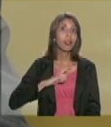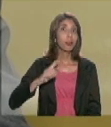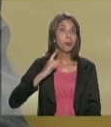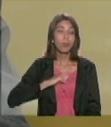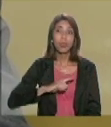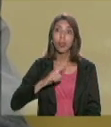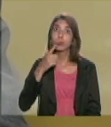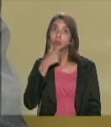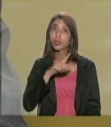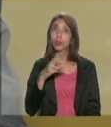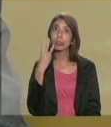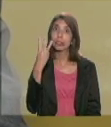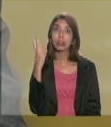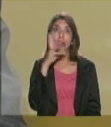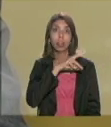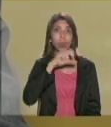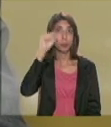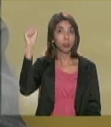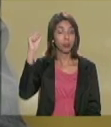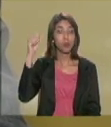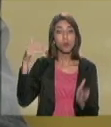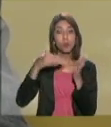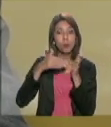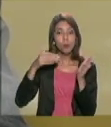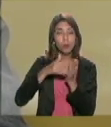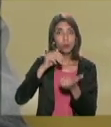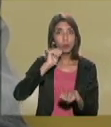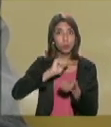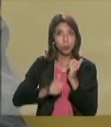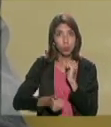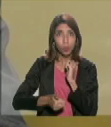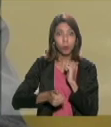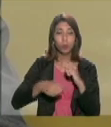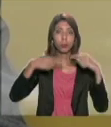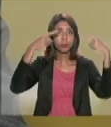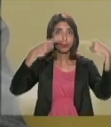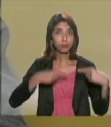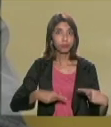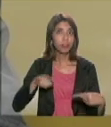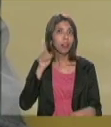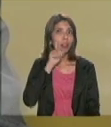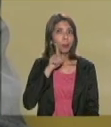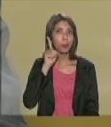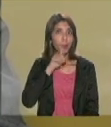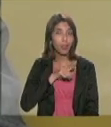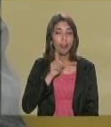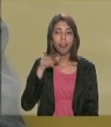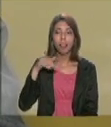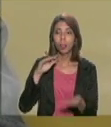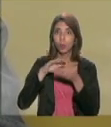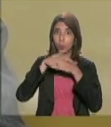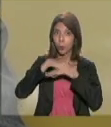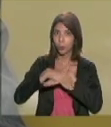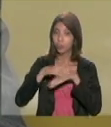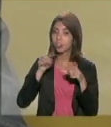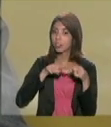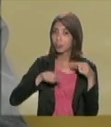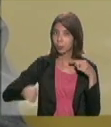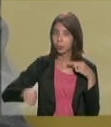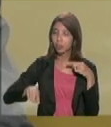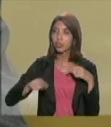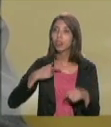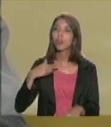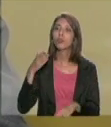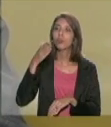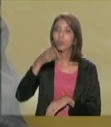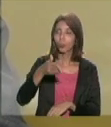Tricampeonato do Flamengo. Último jogo. Flamengo e América. Dia de semana à noite.